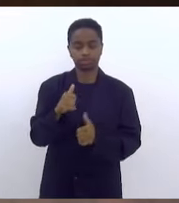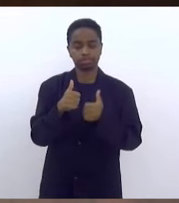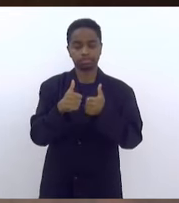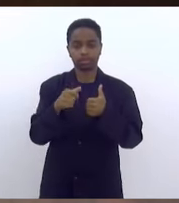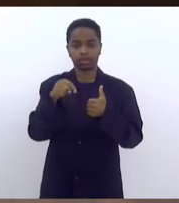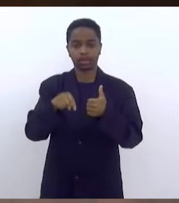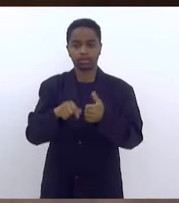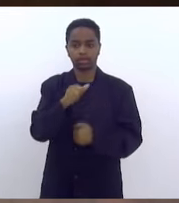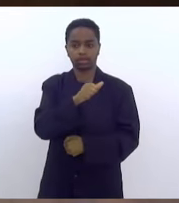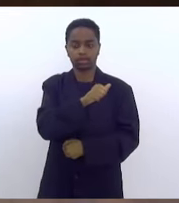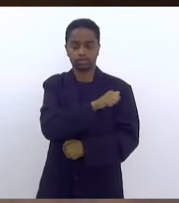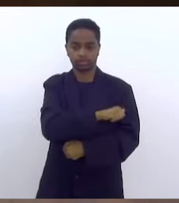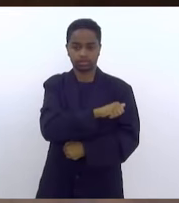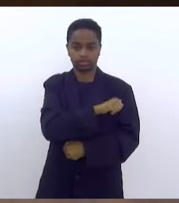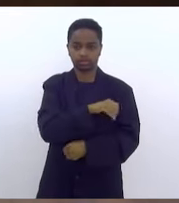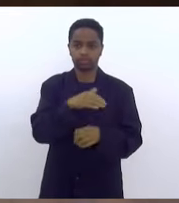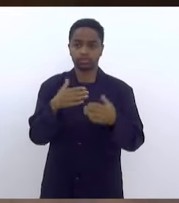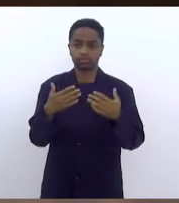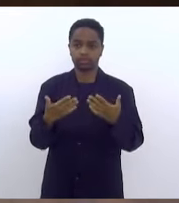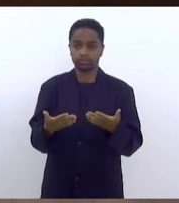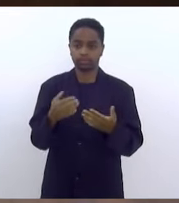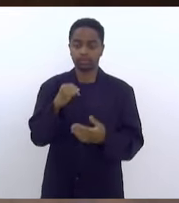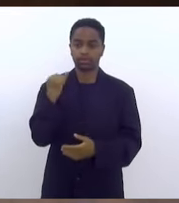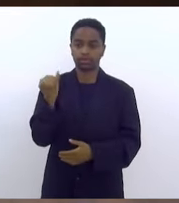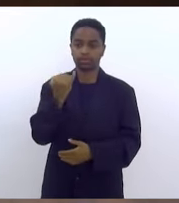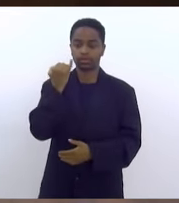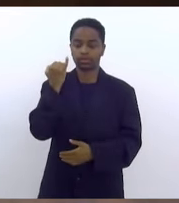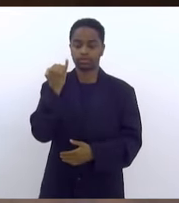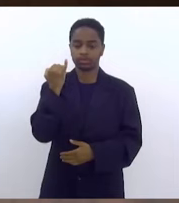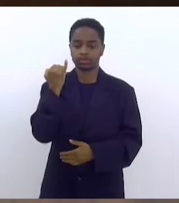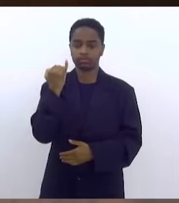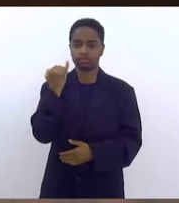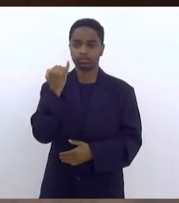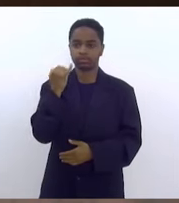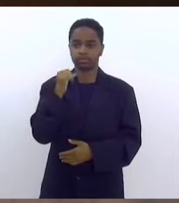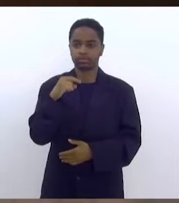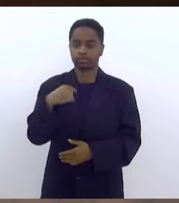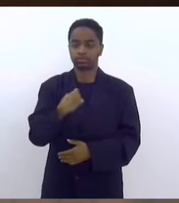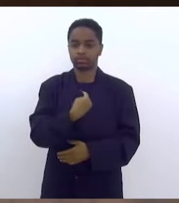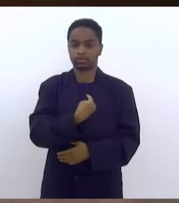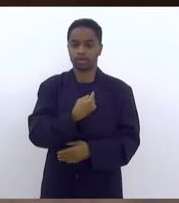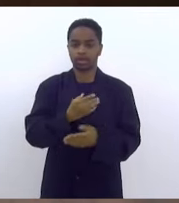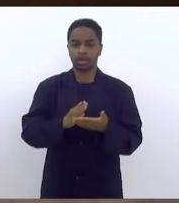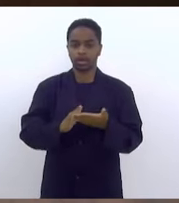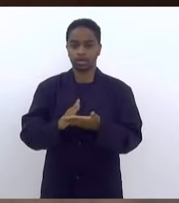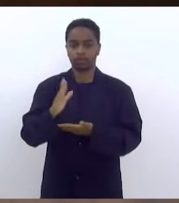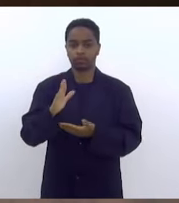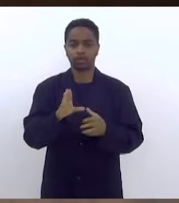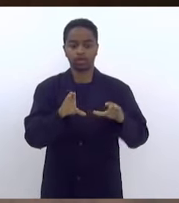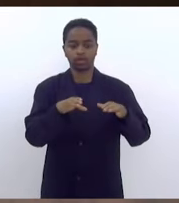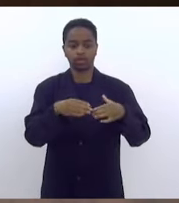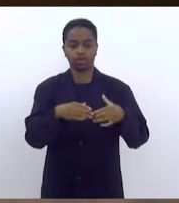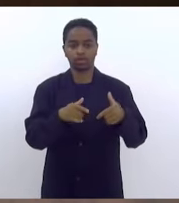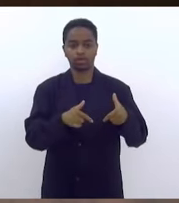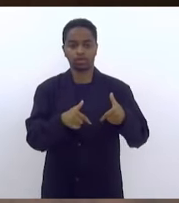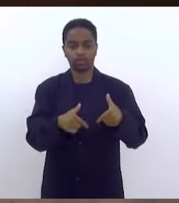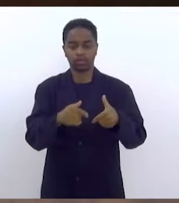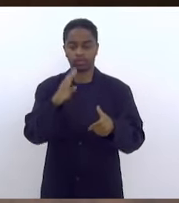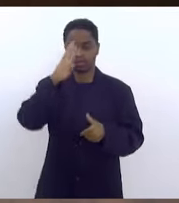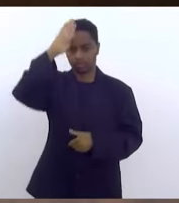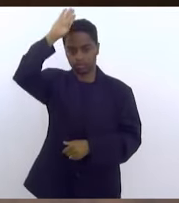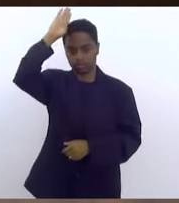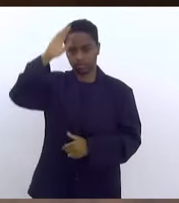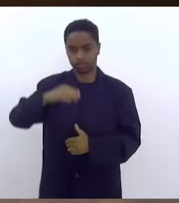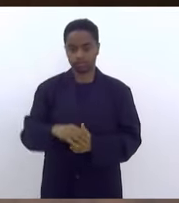nosso Estado. Então é nada mais do que justo que efetivem esses militares do Corpo de